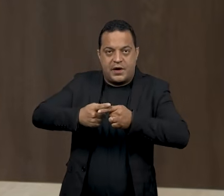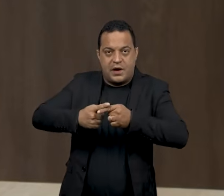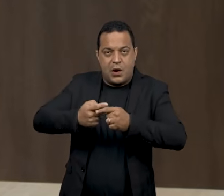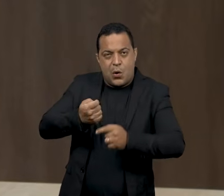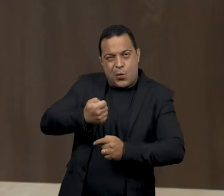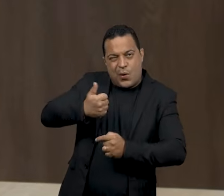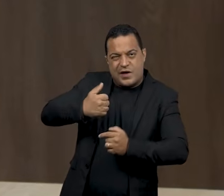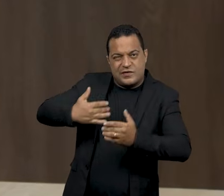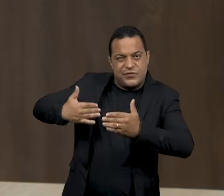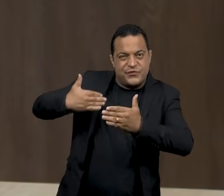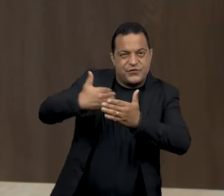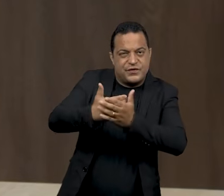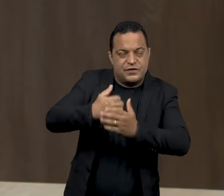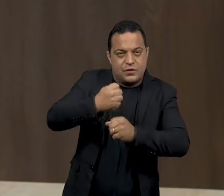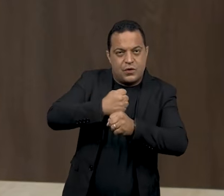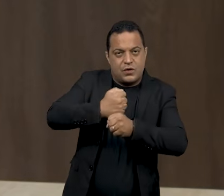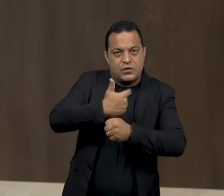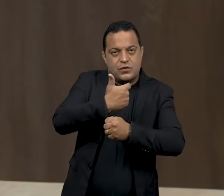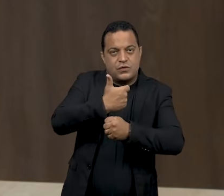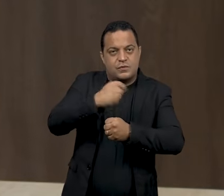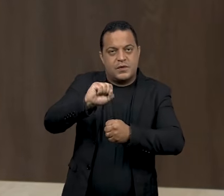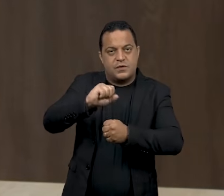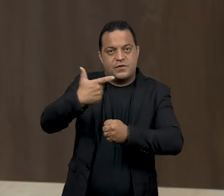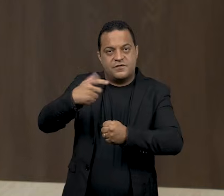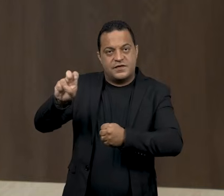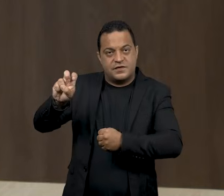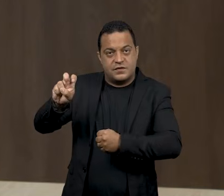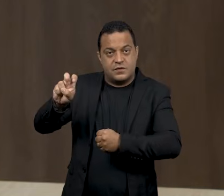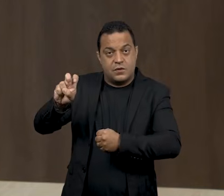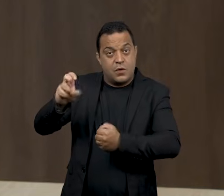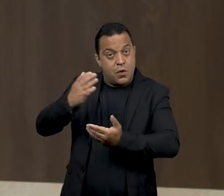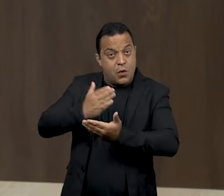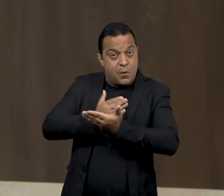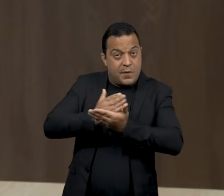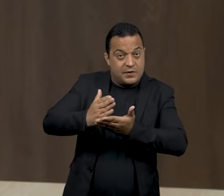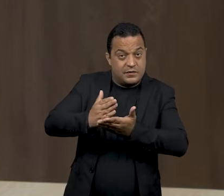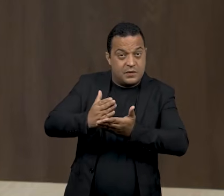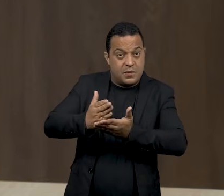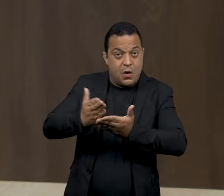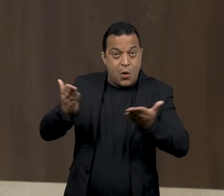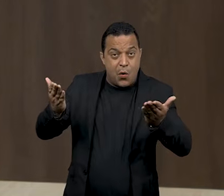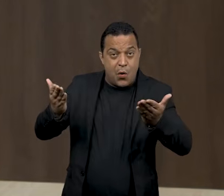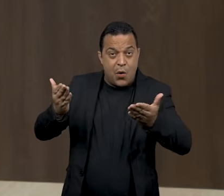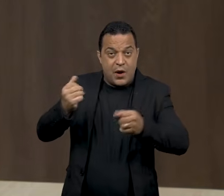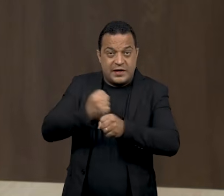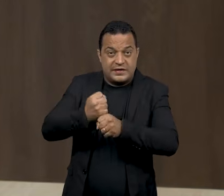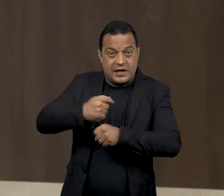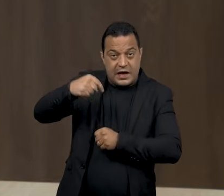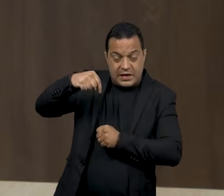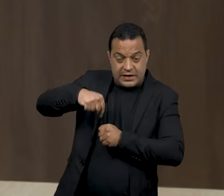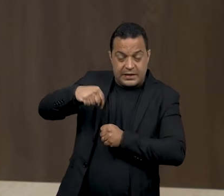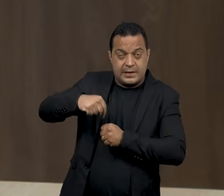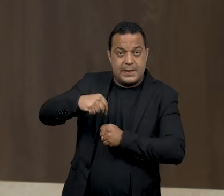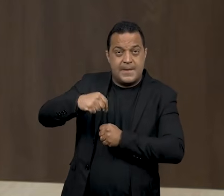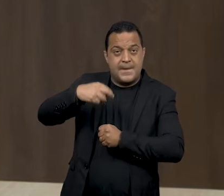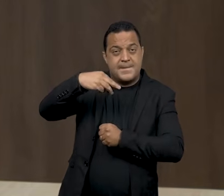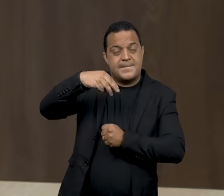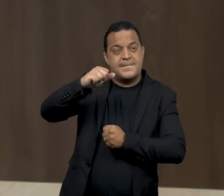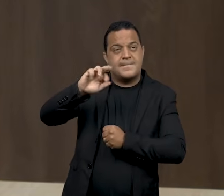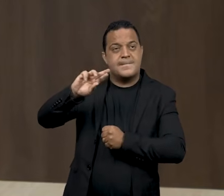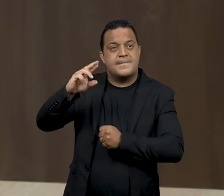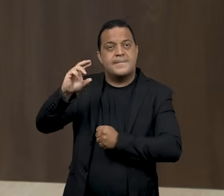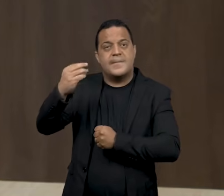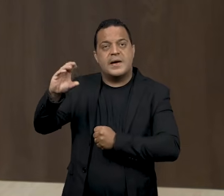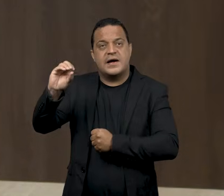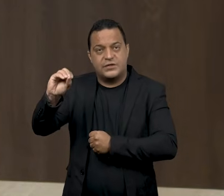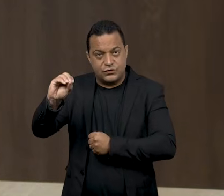de 2025. Nós iniciamos este programa exatamente neste ano, em meados de março,